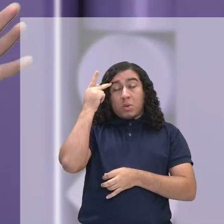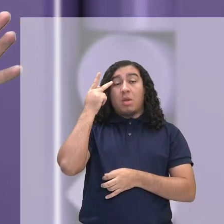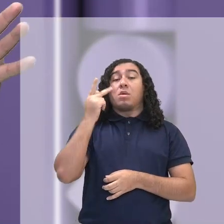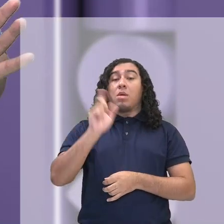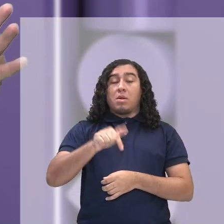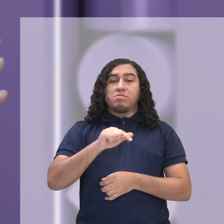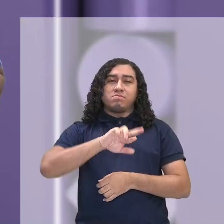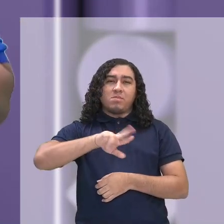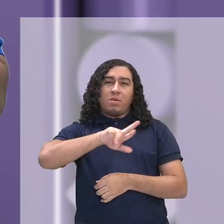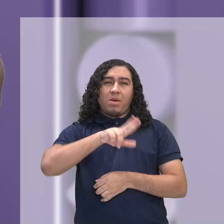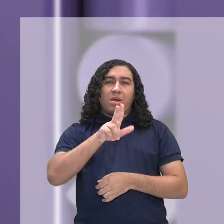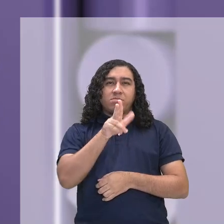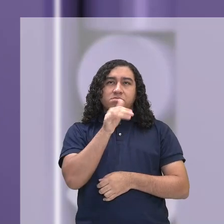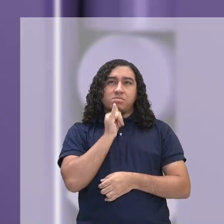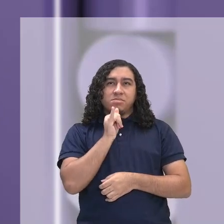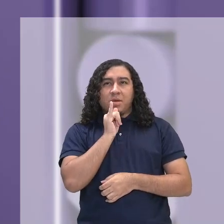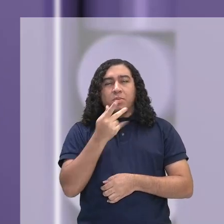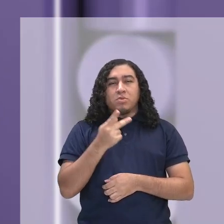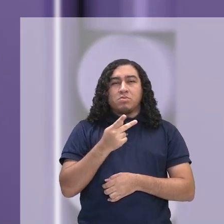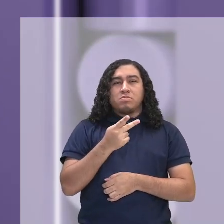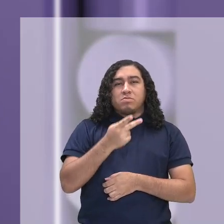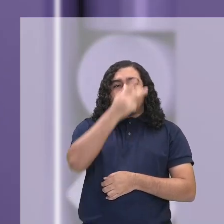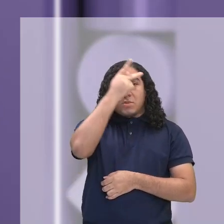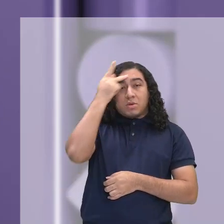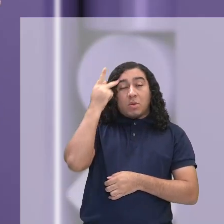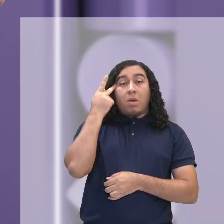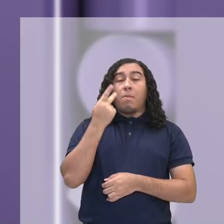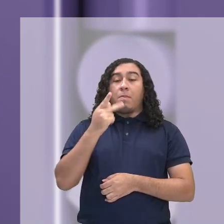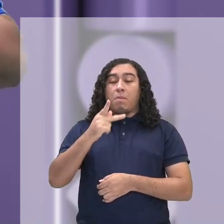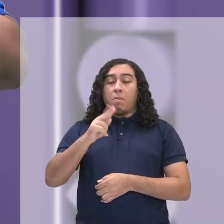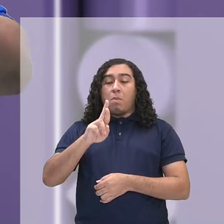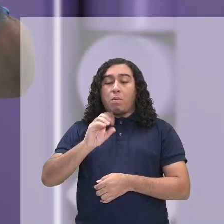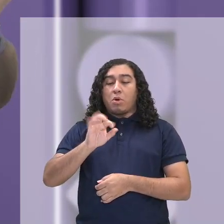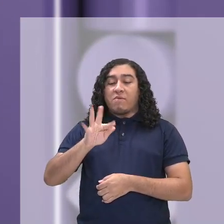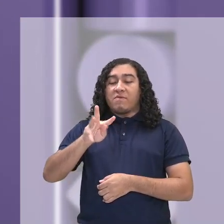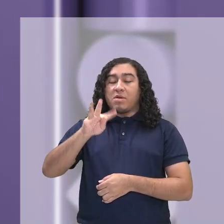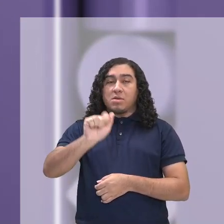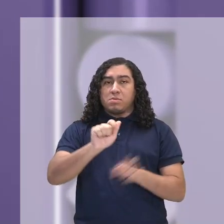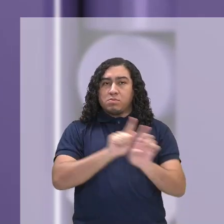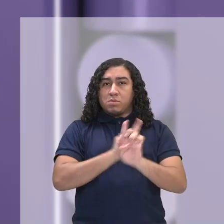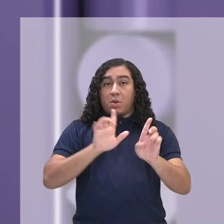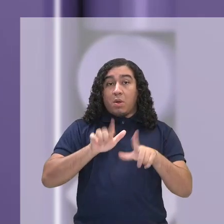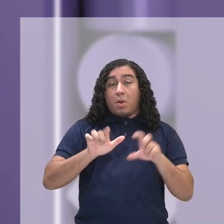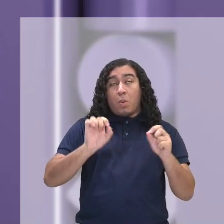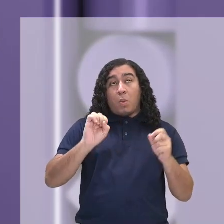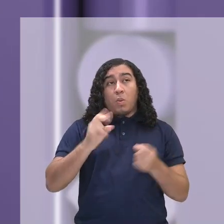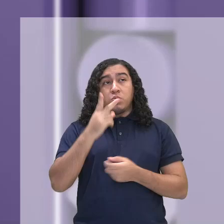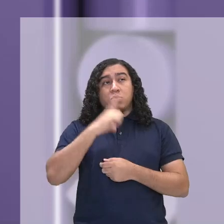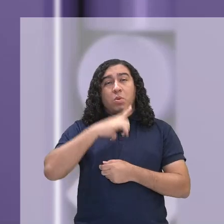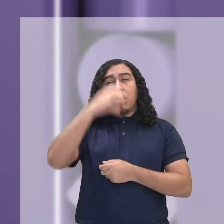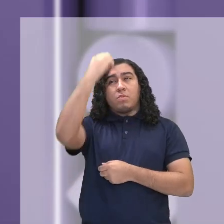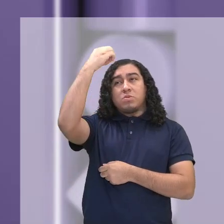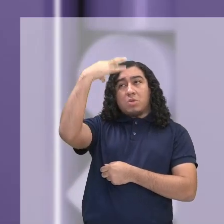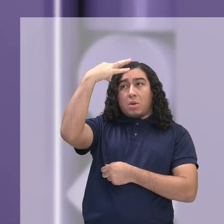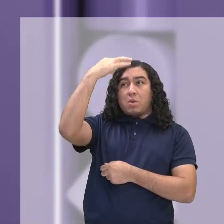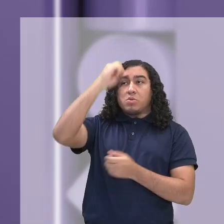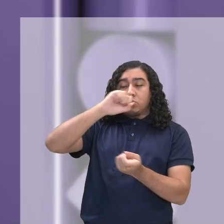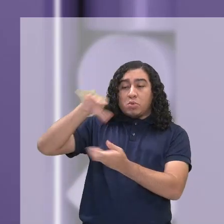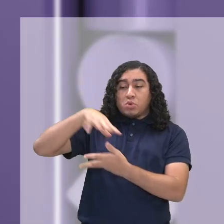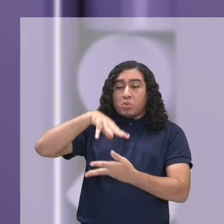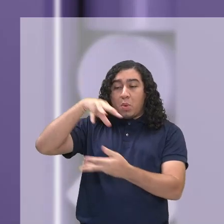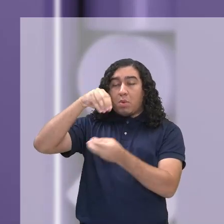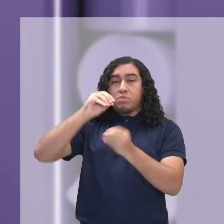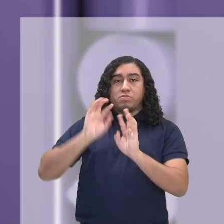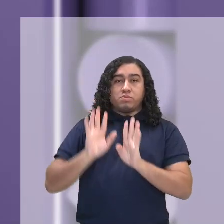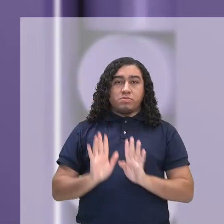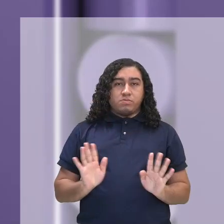um profeta, são pessoas que não tiveram necessariamente uma visão espiritual, metafísica,